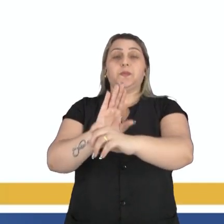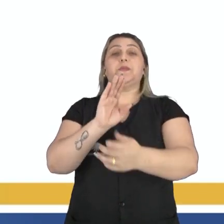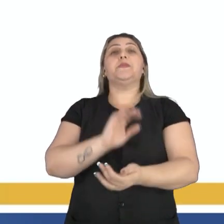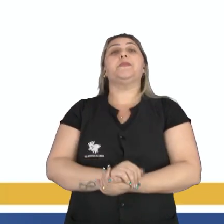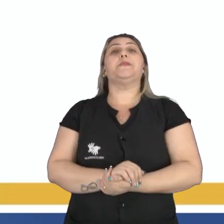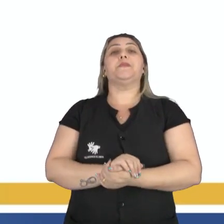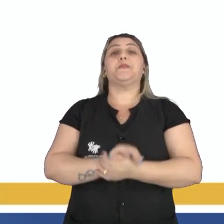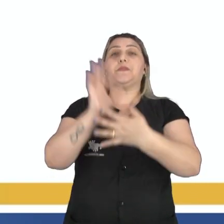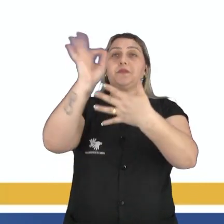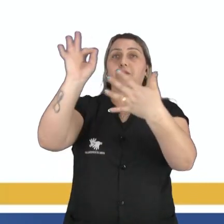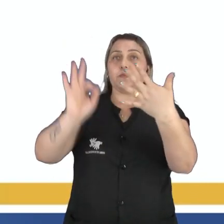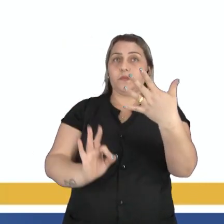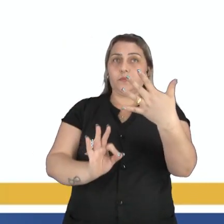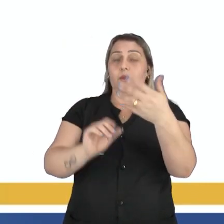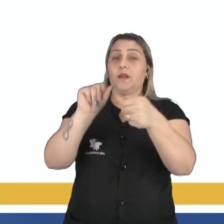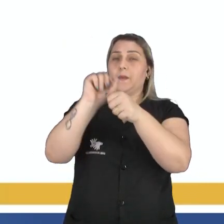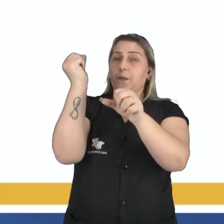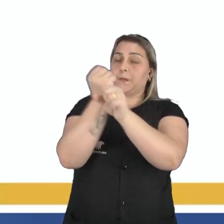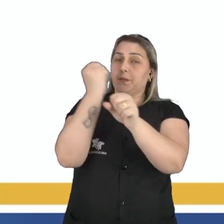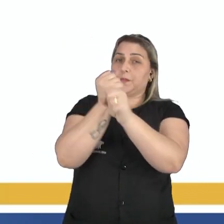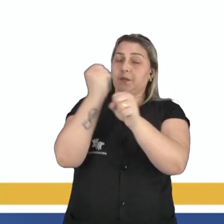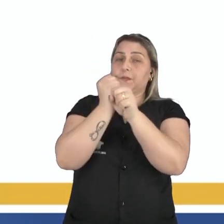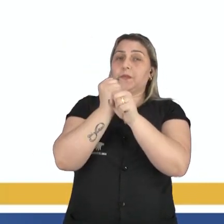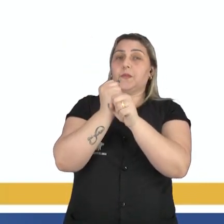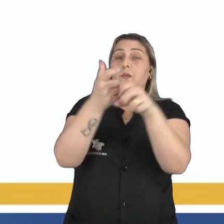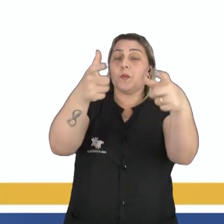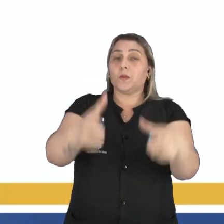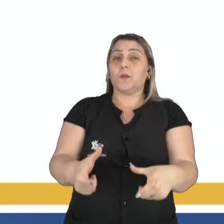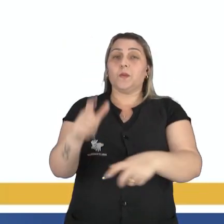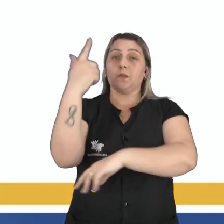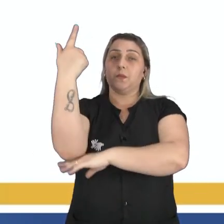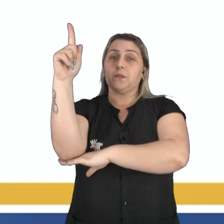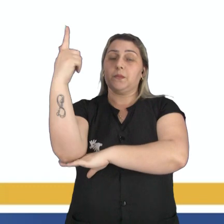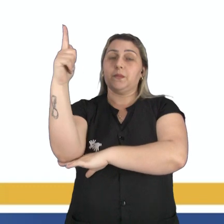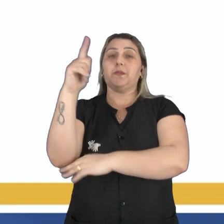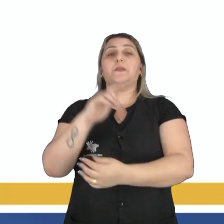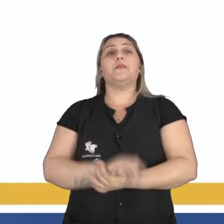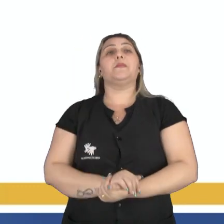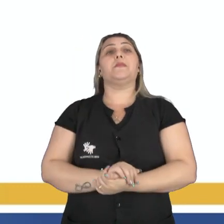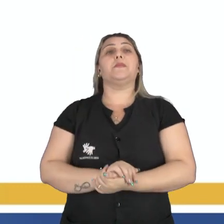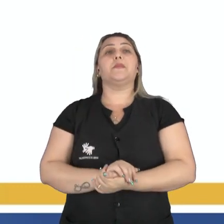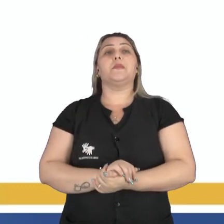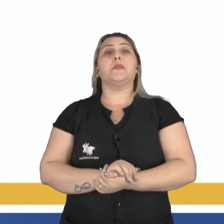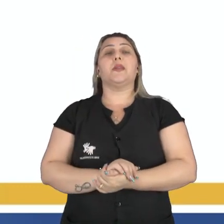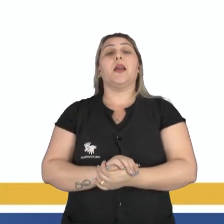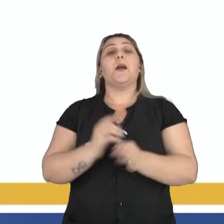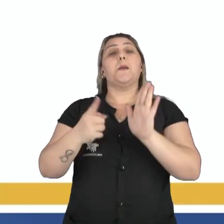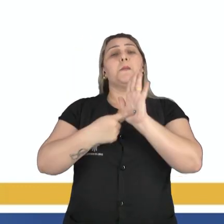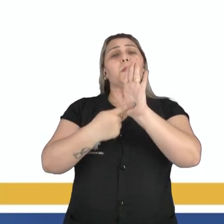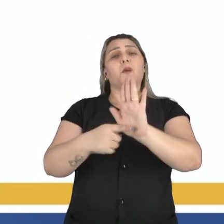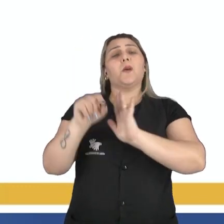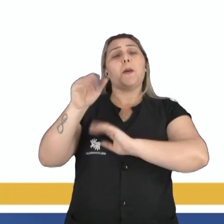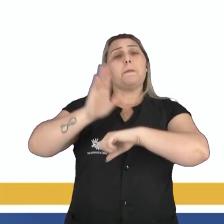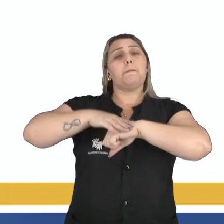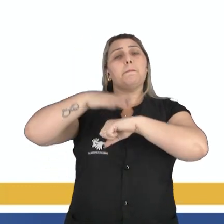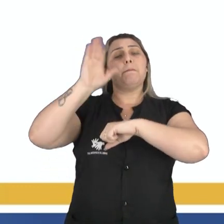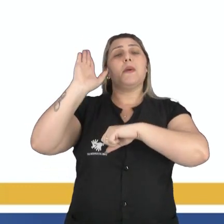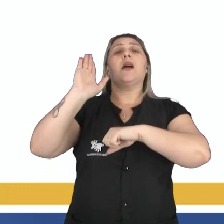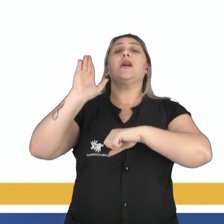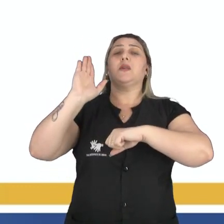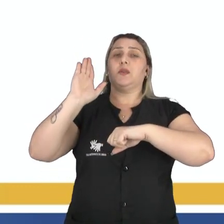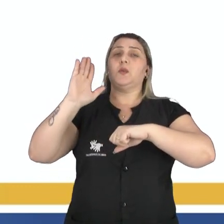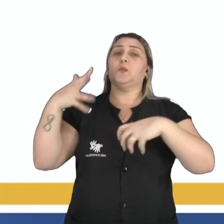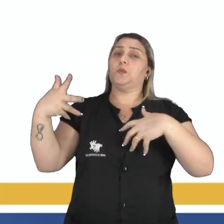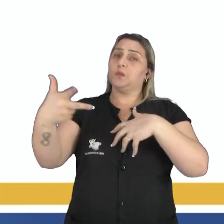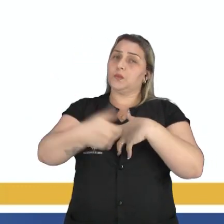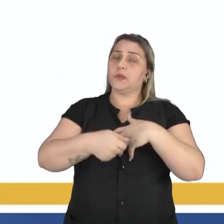elementos culturais dá-se segundo a construção do espaço geográfico. As paisagens culturais apresentam maior